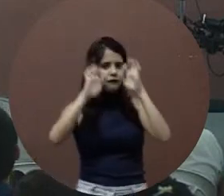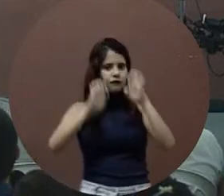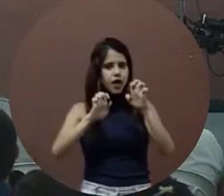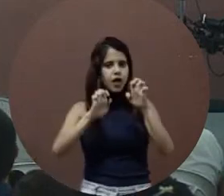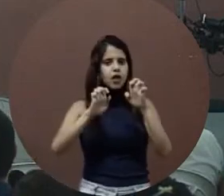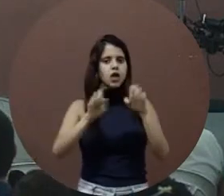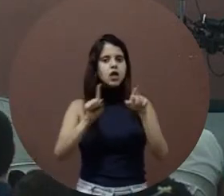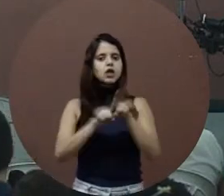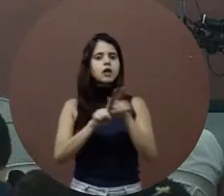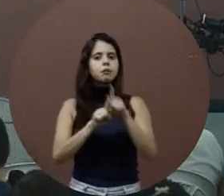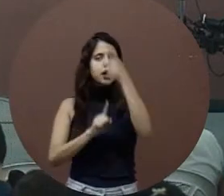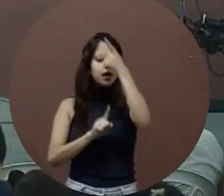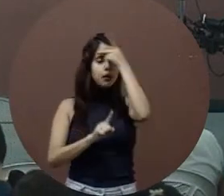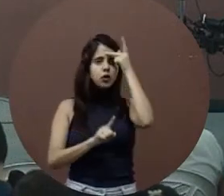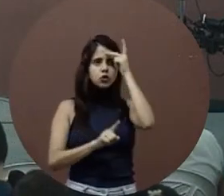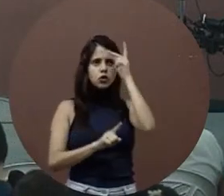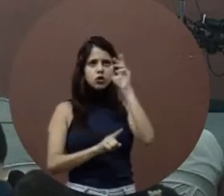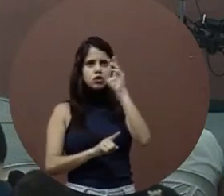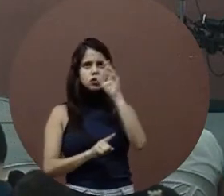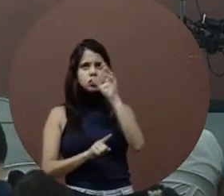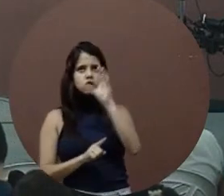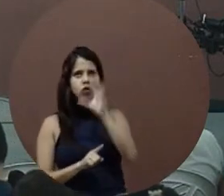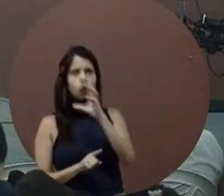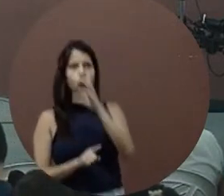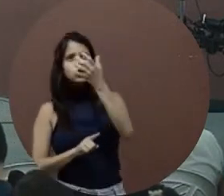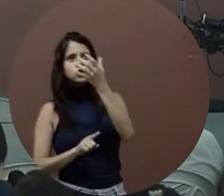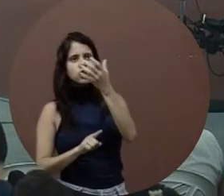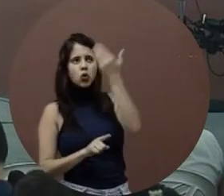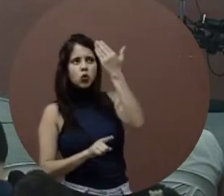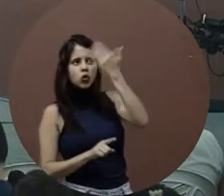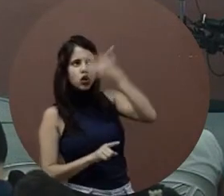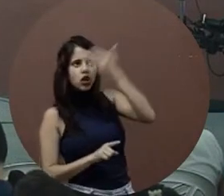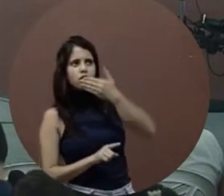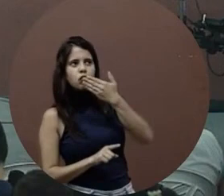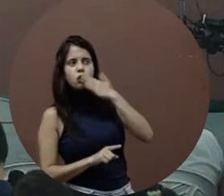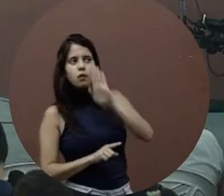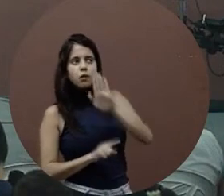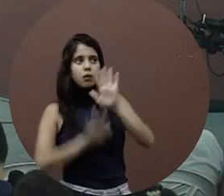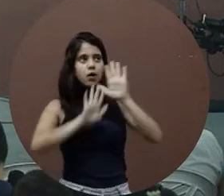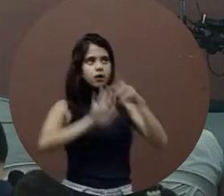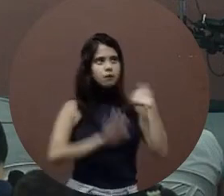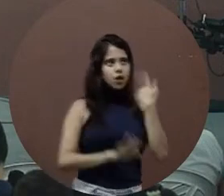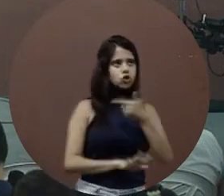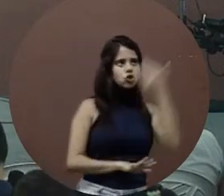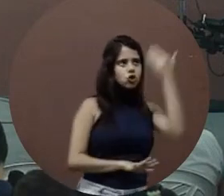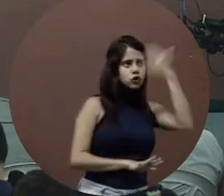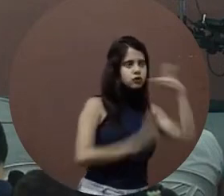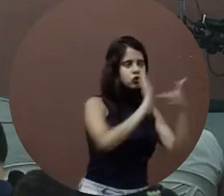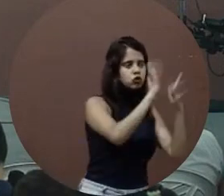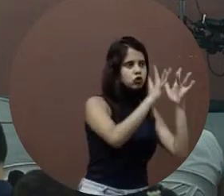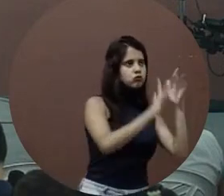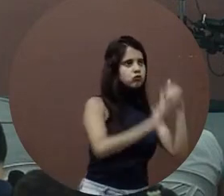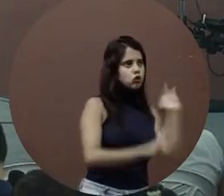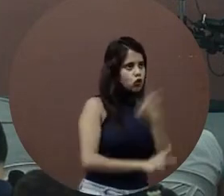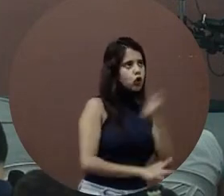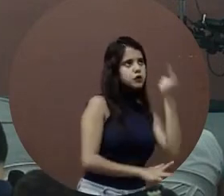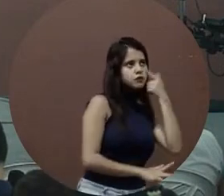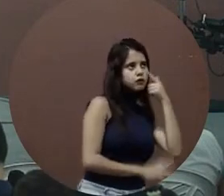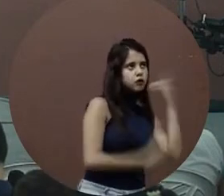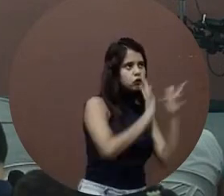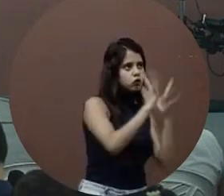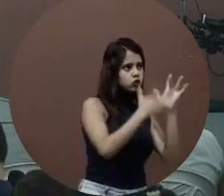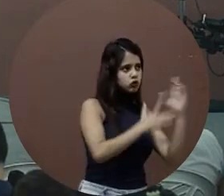eles não obtiveram, porque nós vimos a promessa que eles não viram, sendo realizada e concretizada em Jesus. É por isso que ele diz no verso